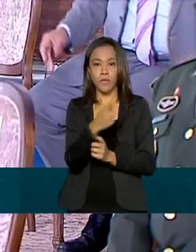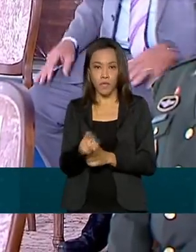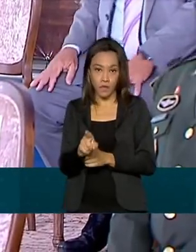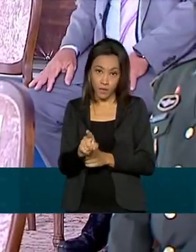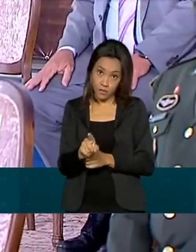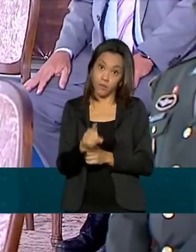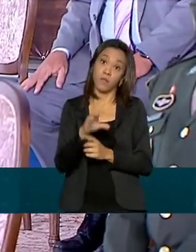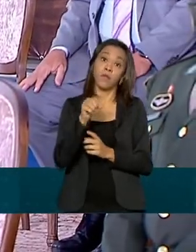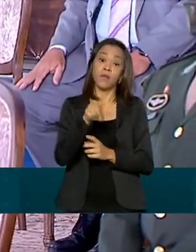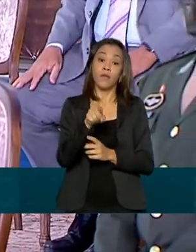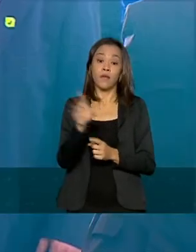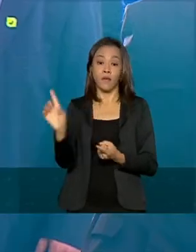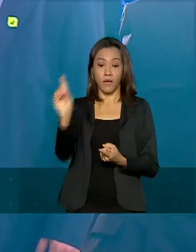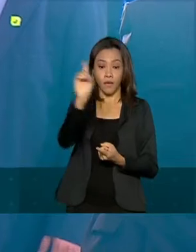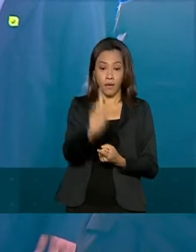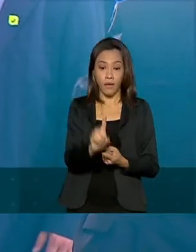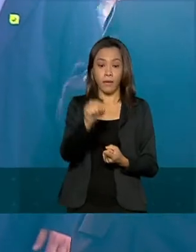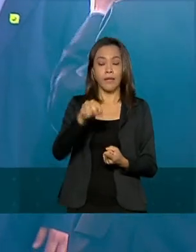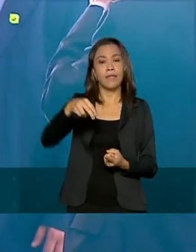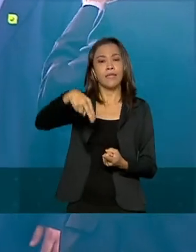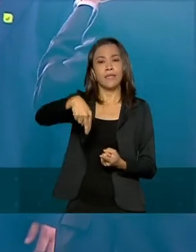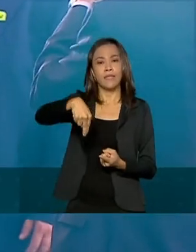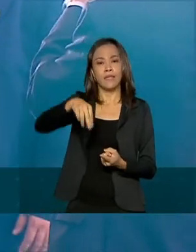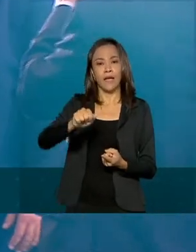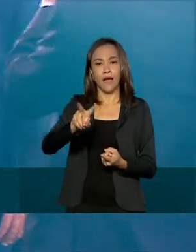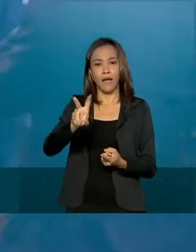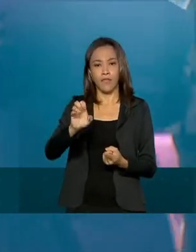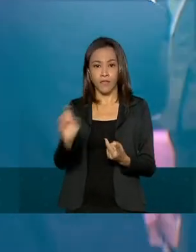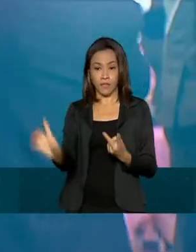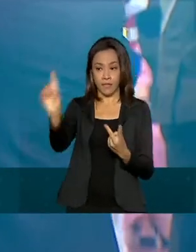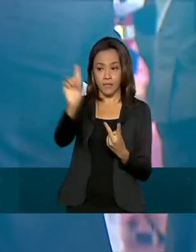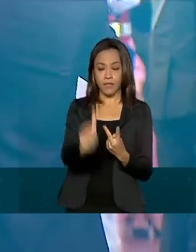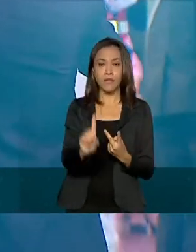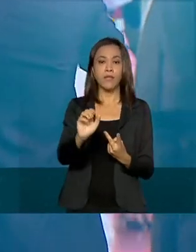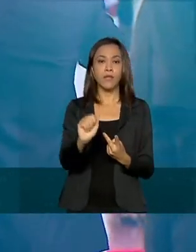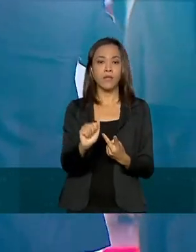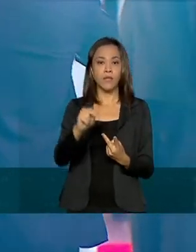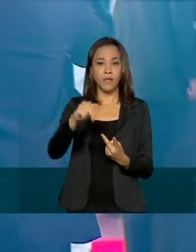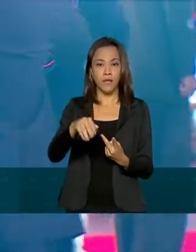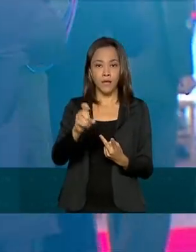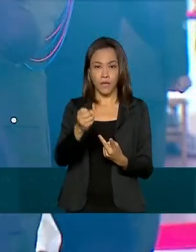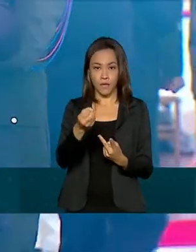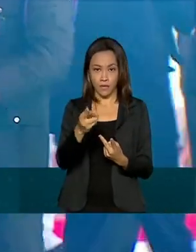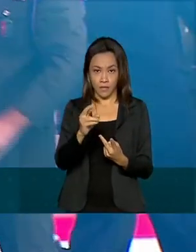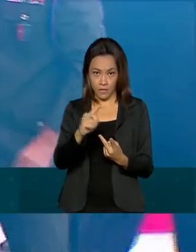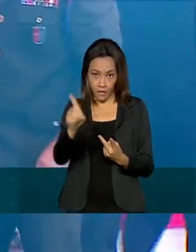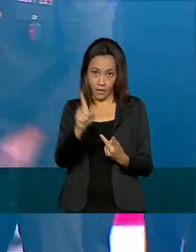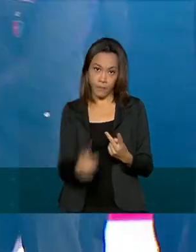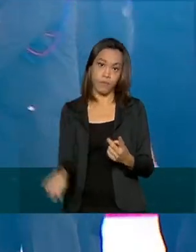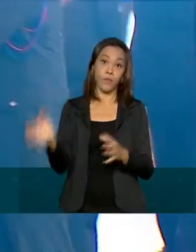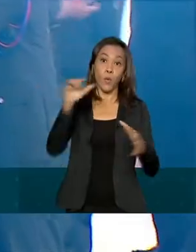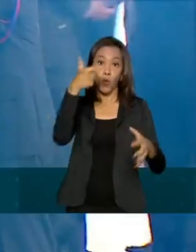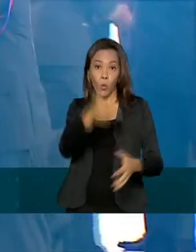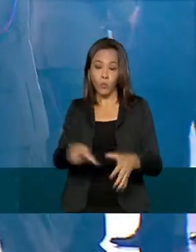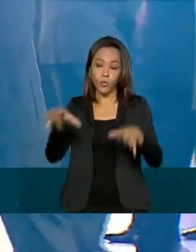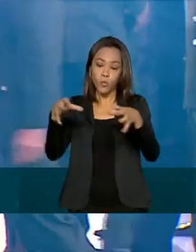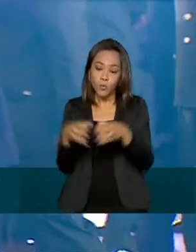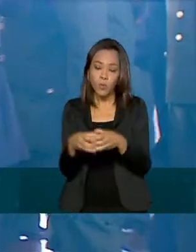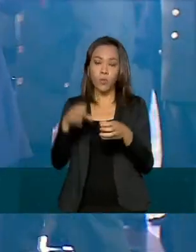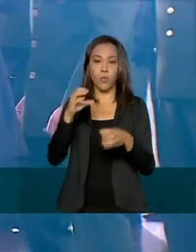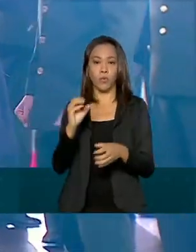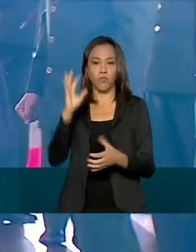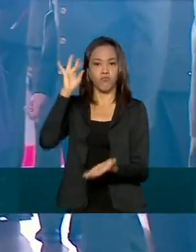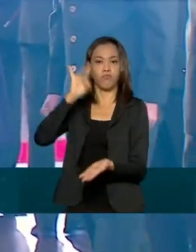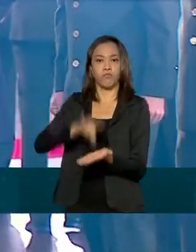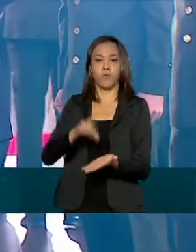de exército Guido Amy Naves e André Luiz Novais Miranda no grau grande oficial os